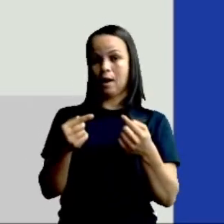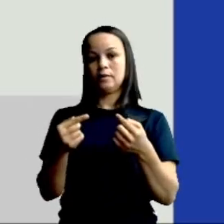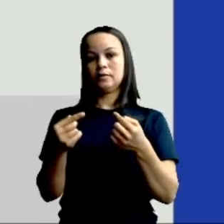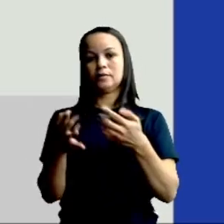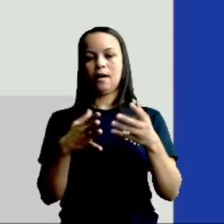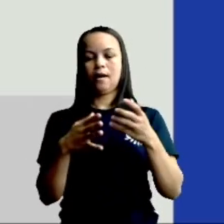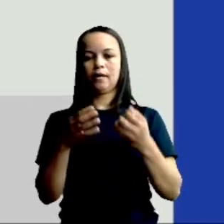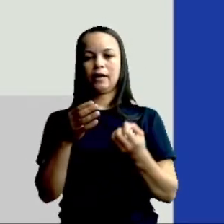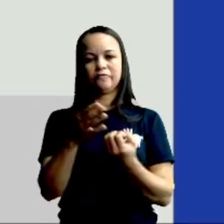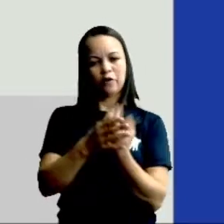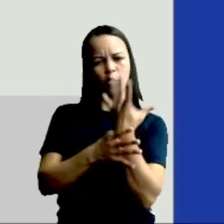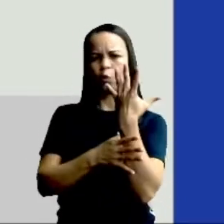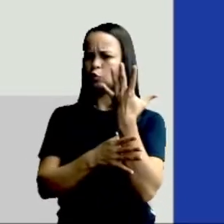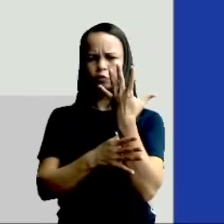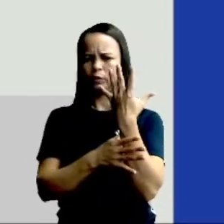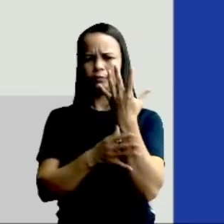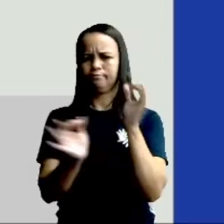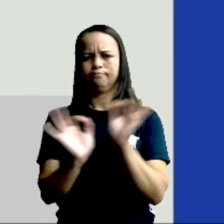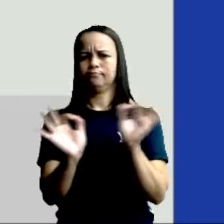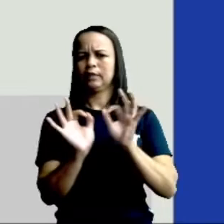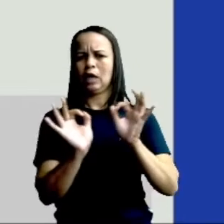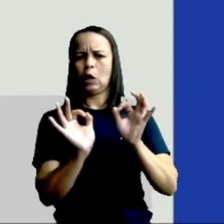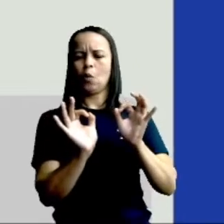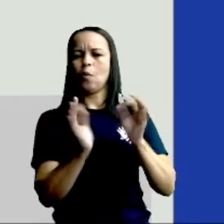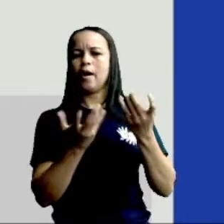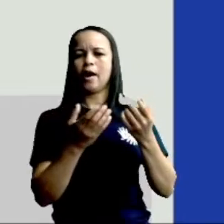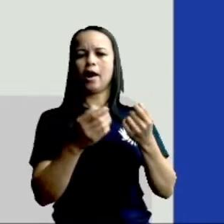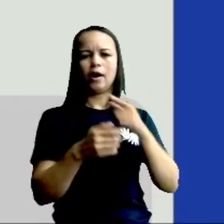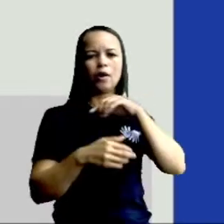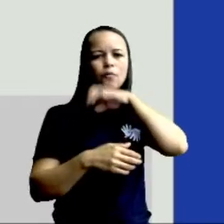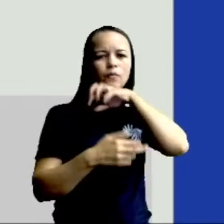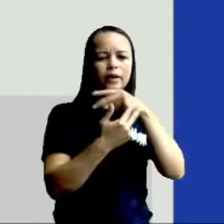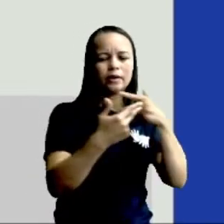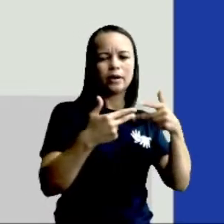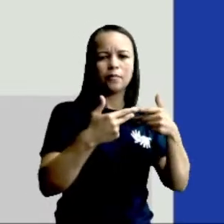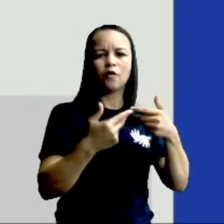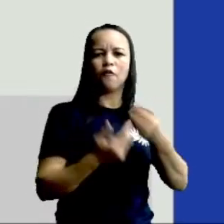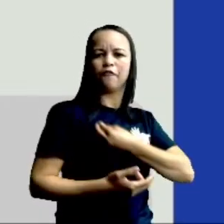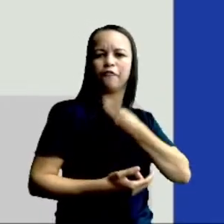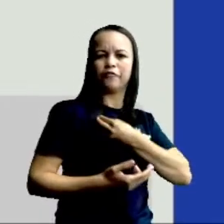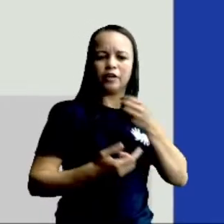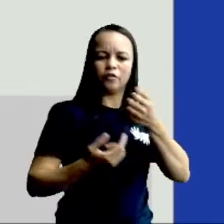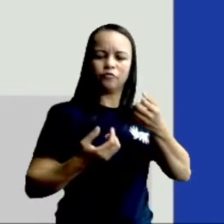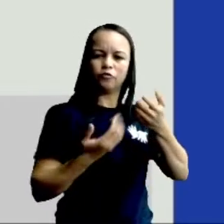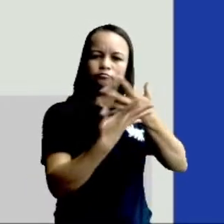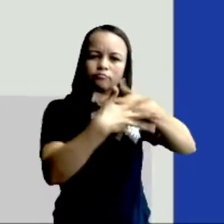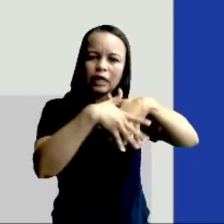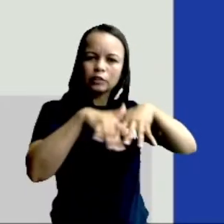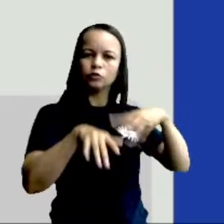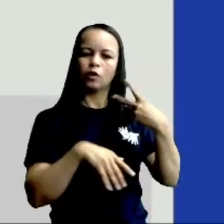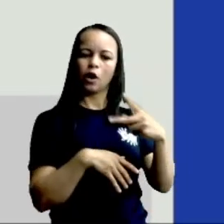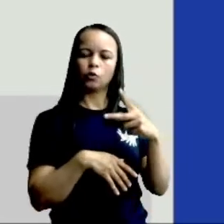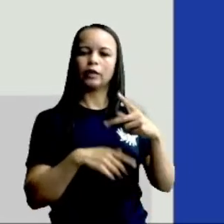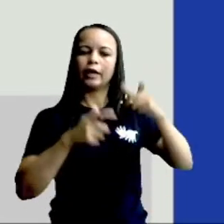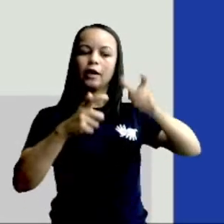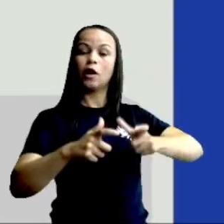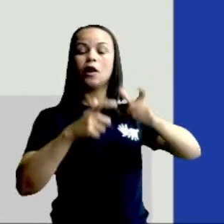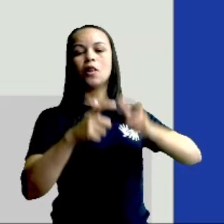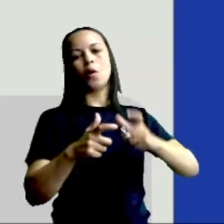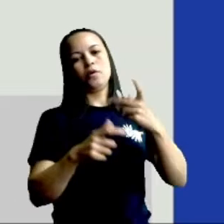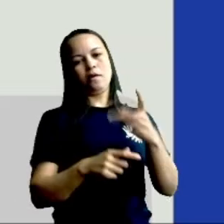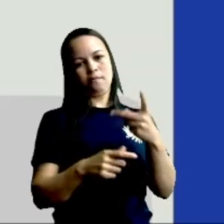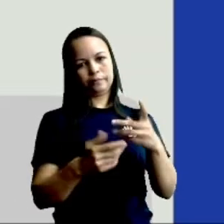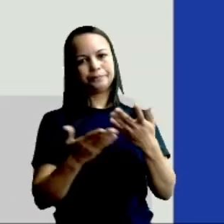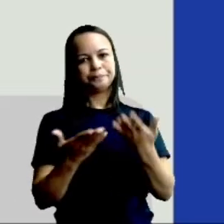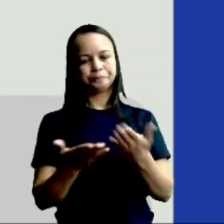é um elemento que não foi construído. Ela é um elemento ali vivo, um elemento natural daquela paisagem, daquele